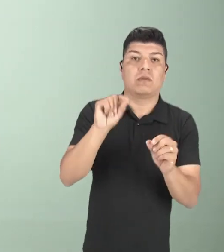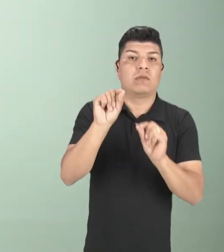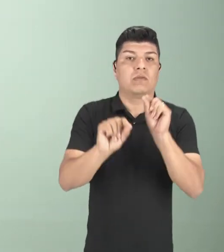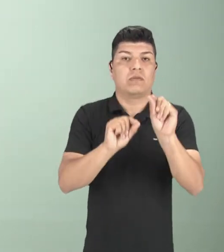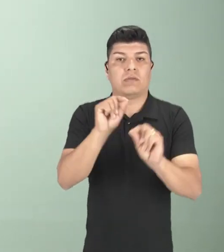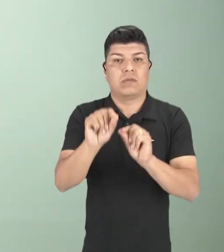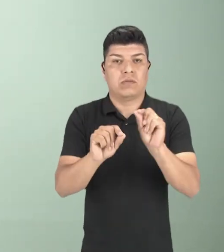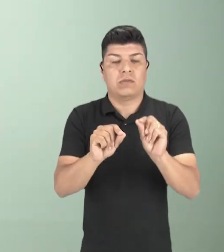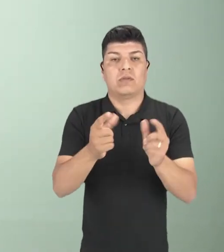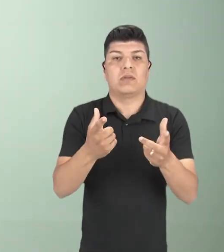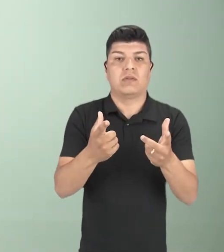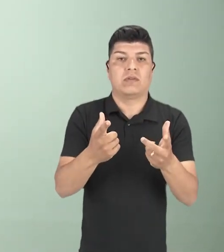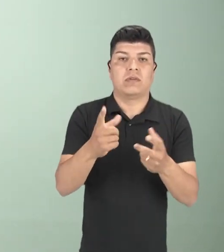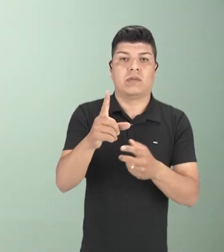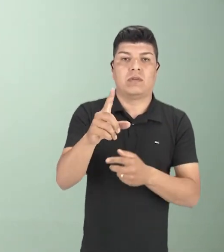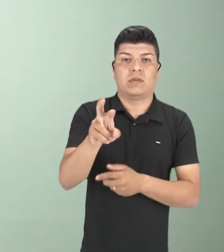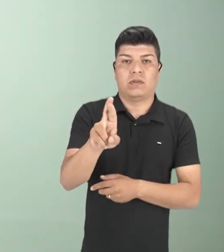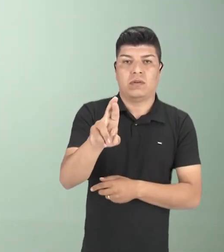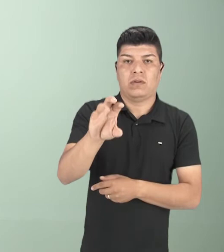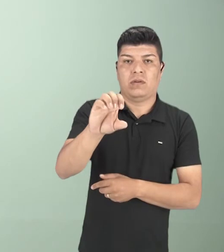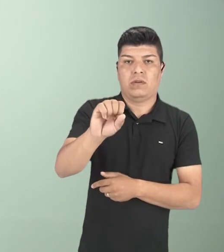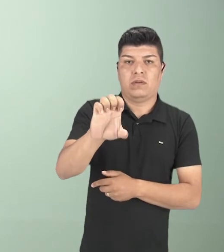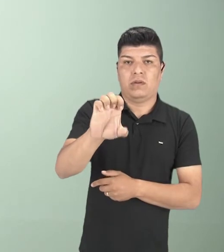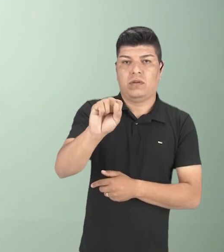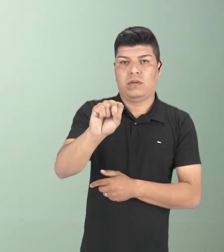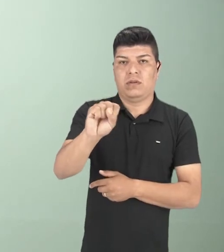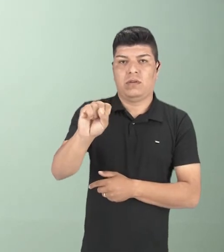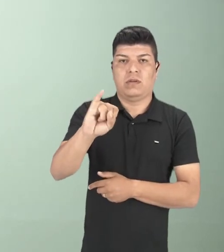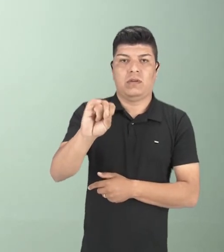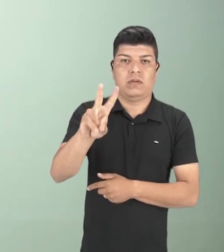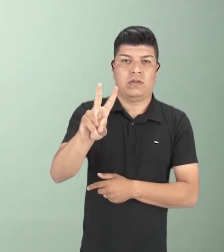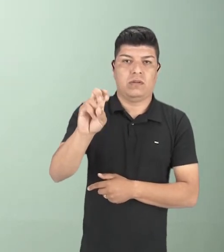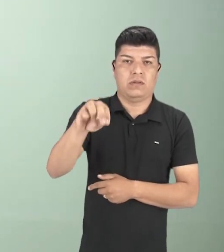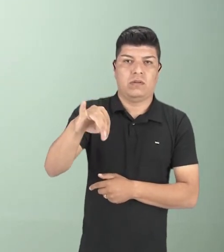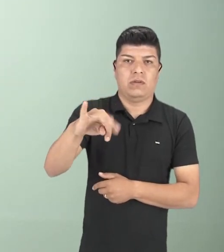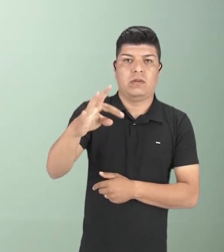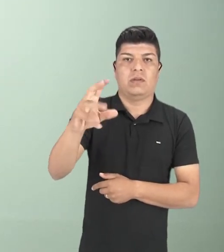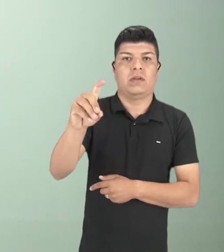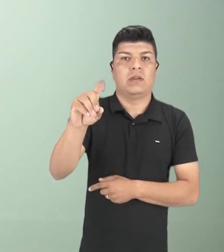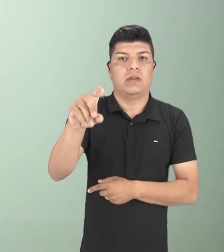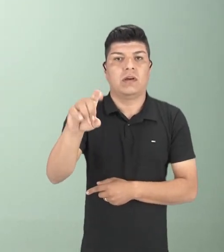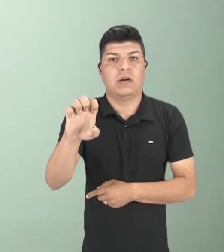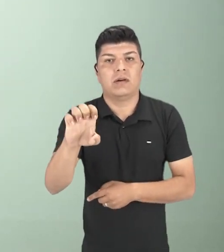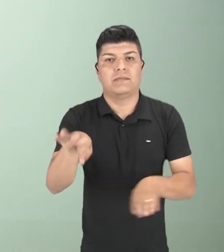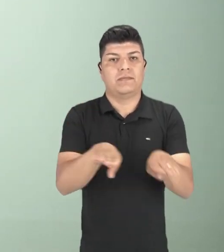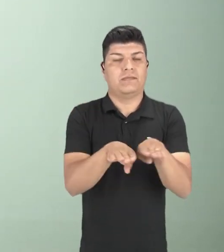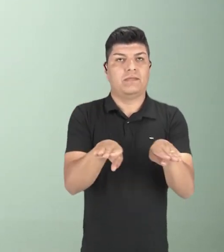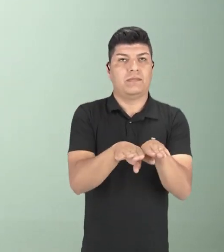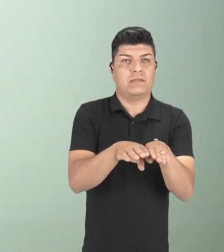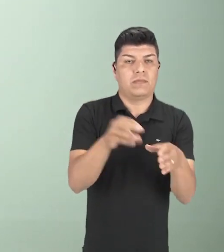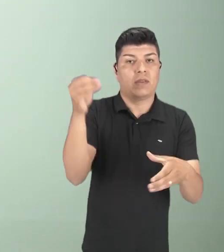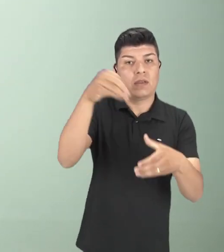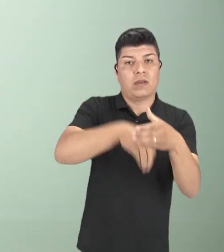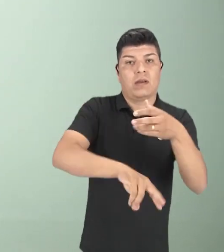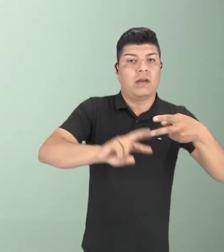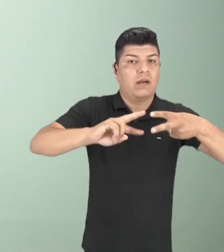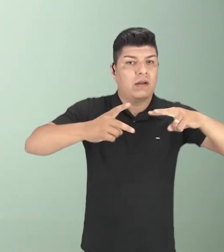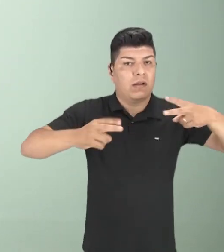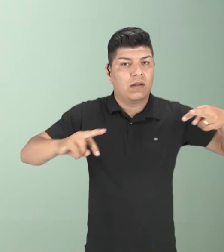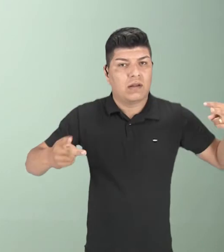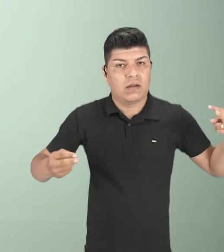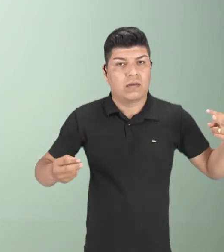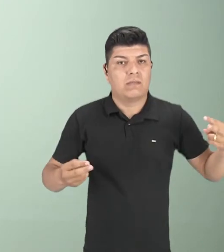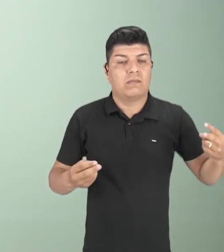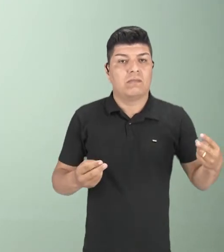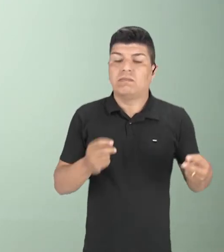é dominância, recessividade. Então são conteúdos dentro da genética, tá? Então não adianta você ser